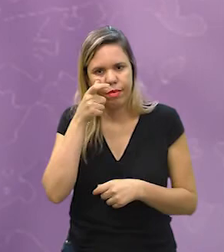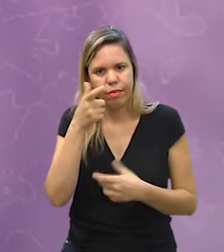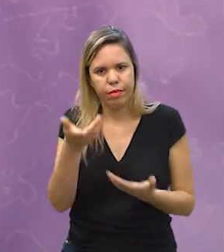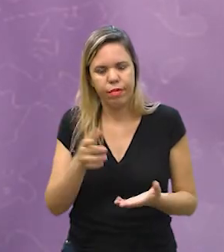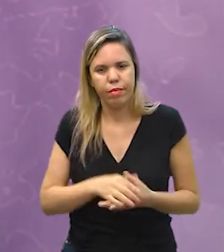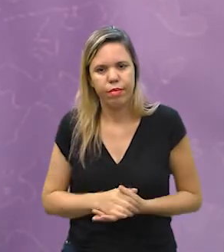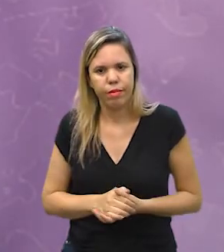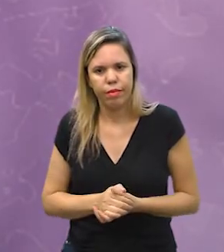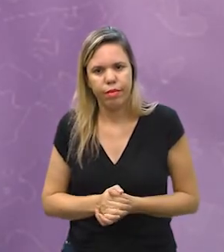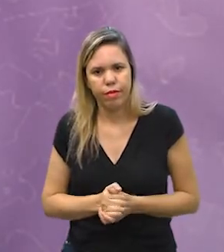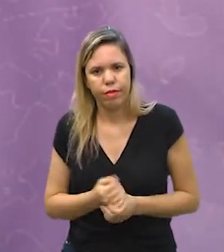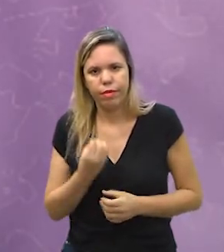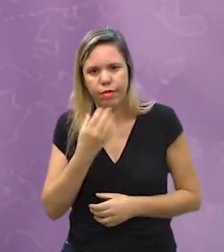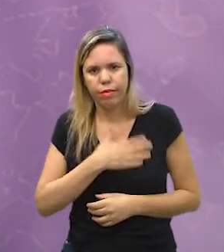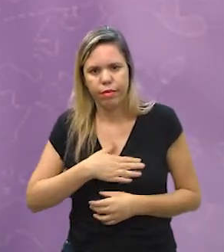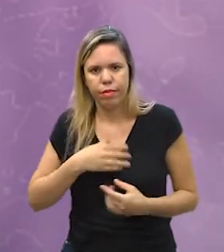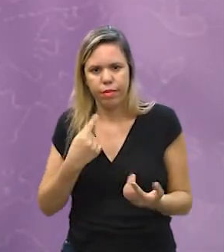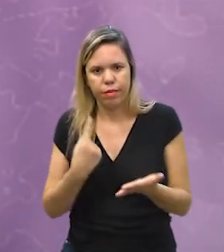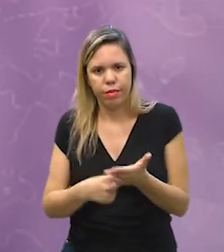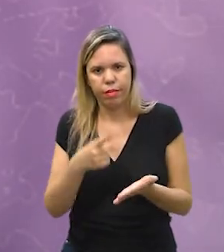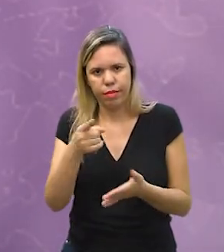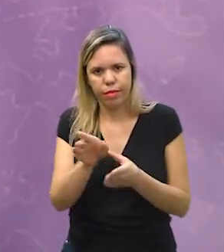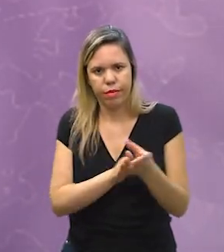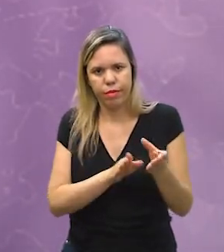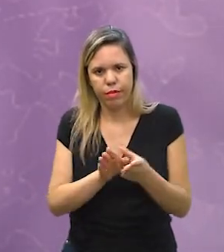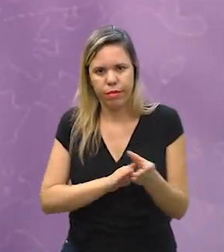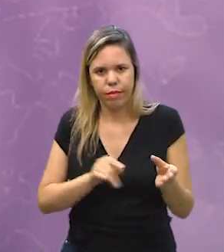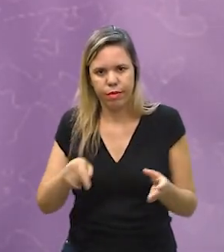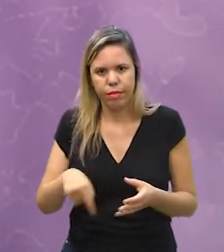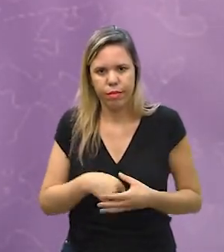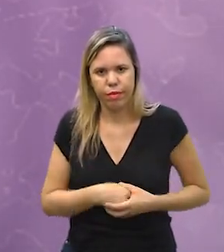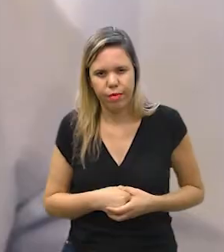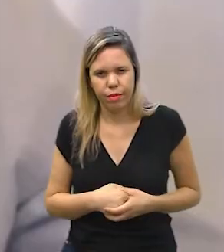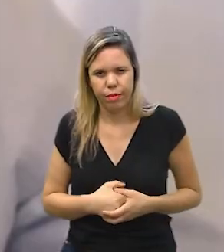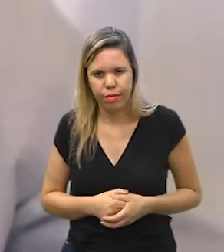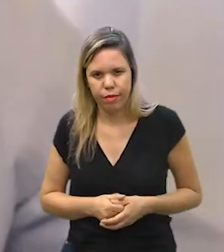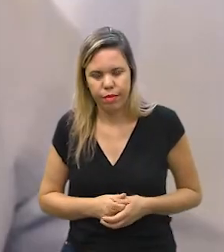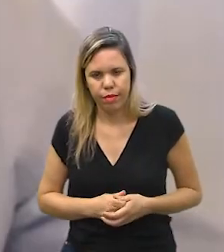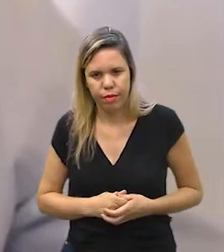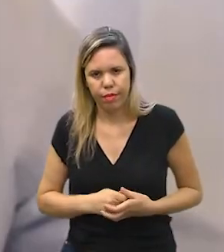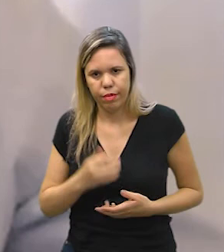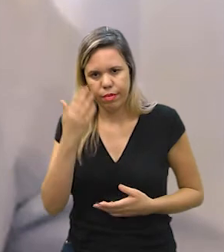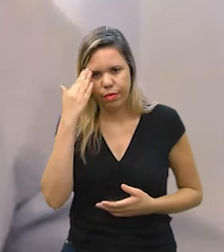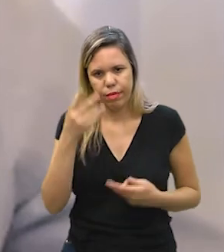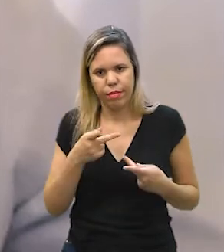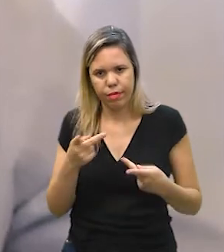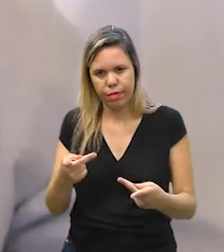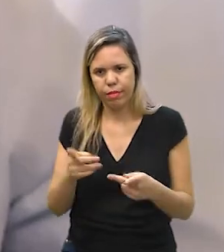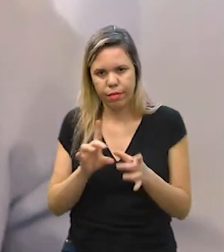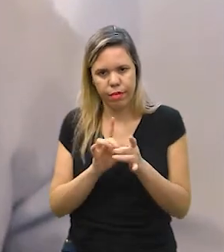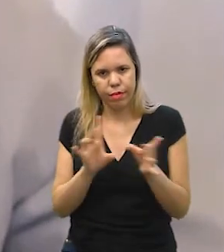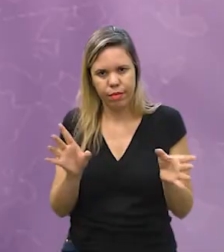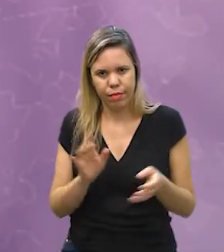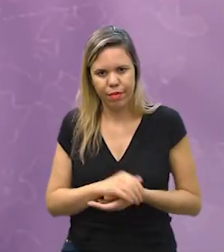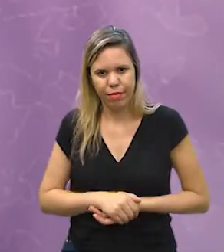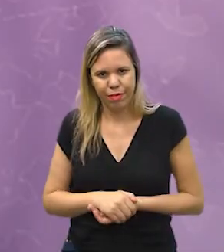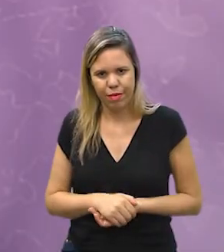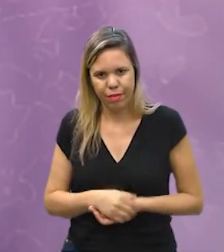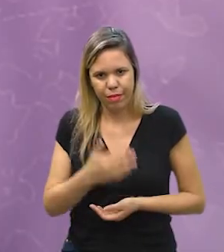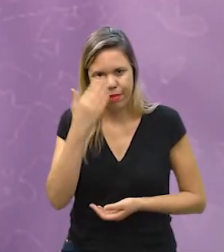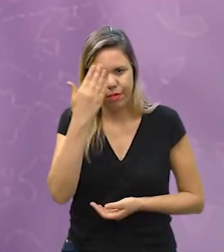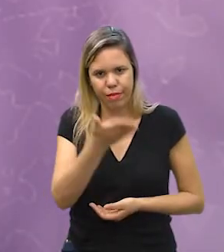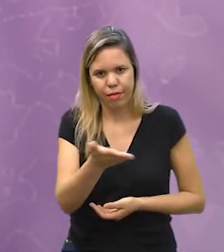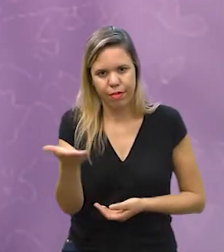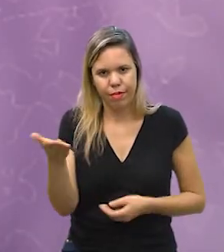telespectadores, né, gente? Que é muito bom poder contar com as suas orientações aqui. Agradeço o convite e estamos à disposição. Eu